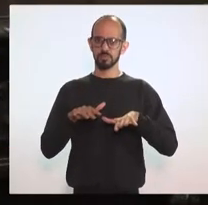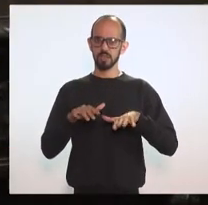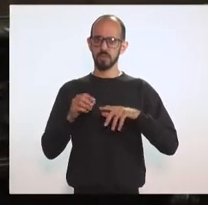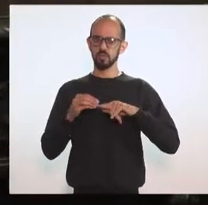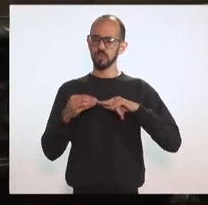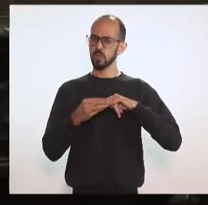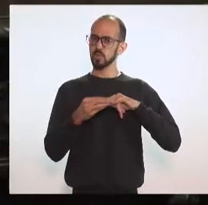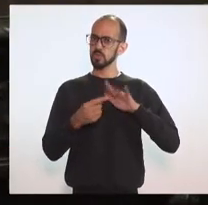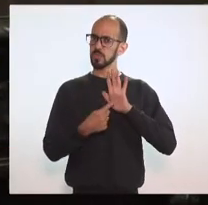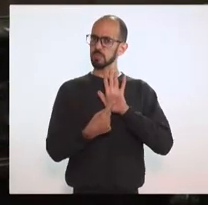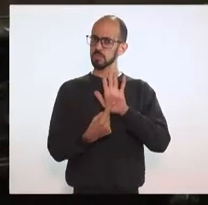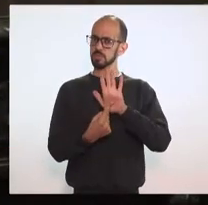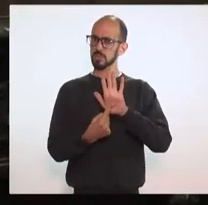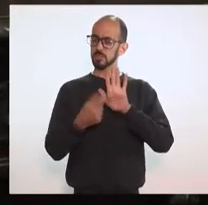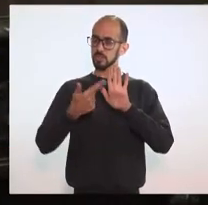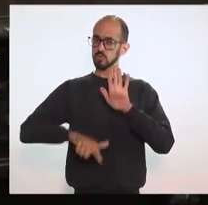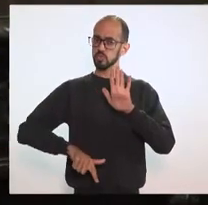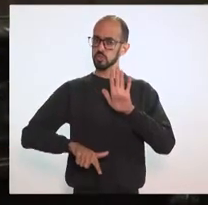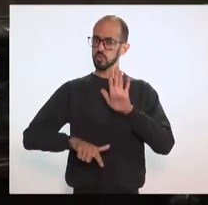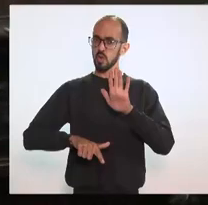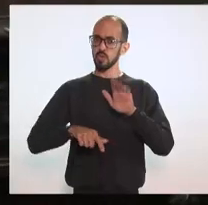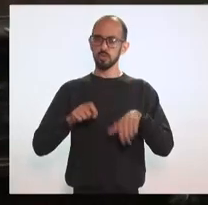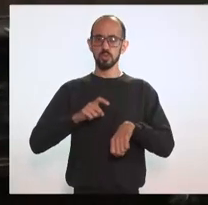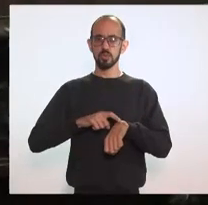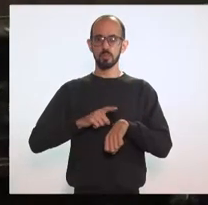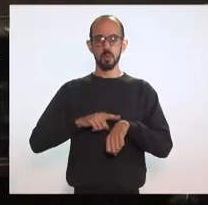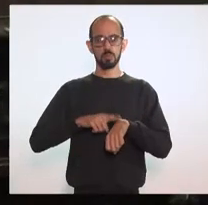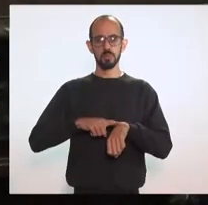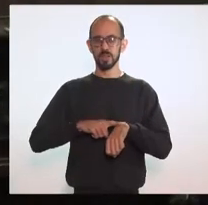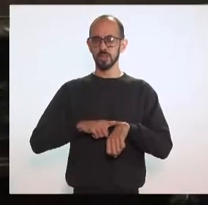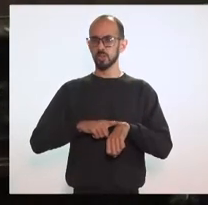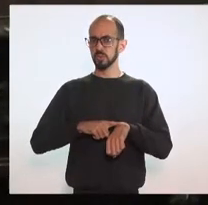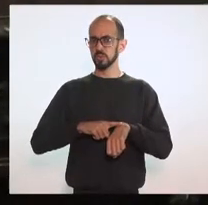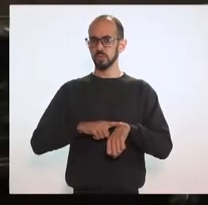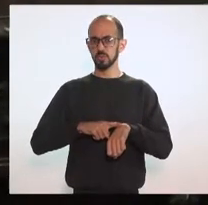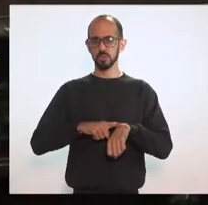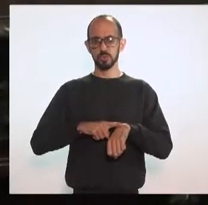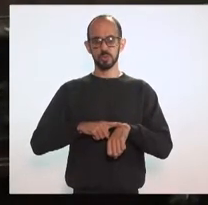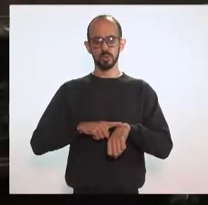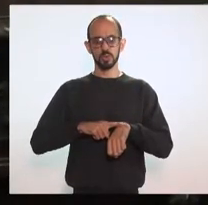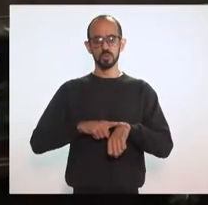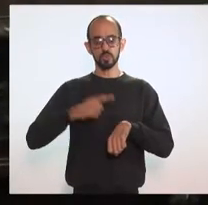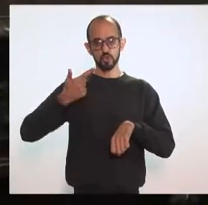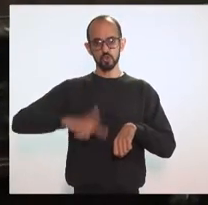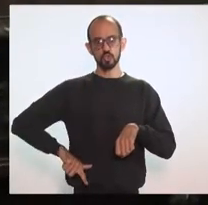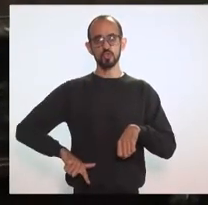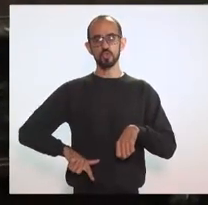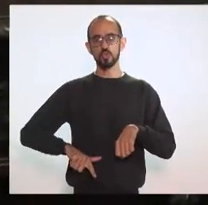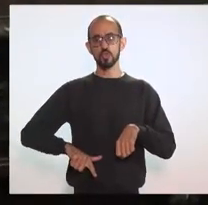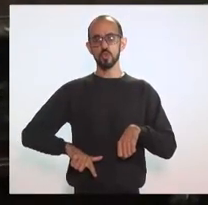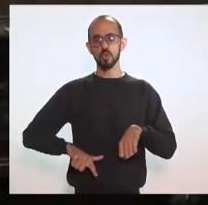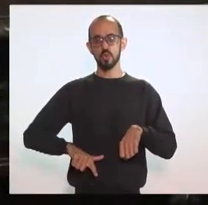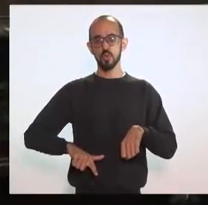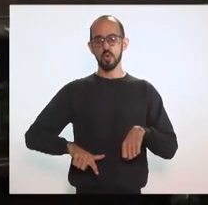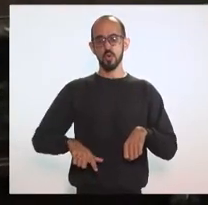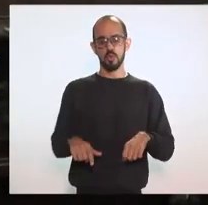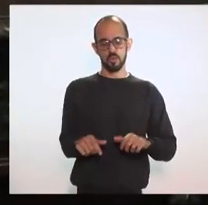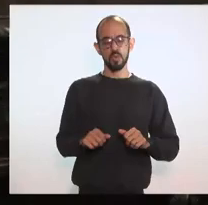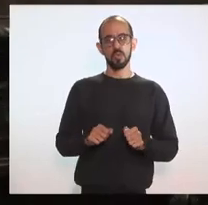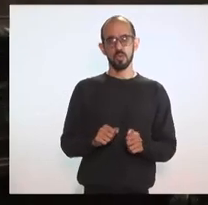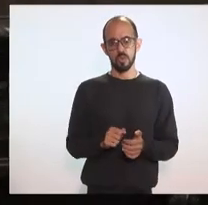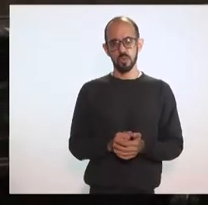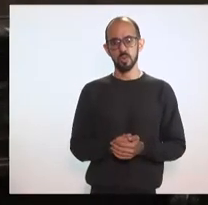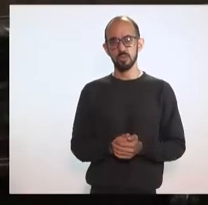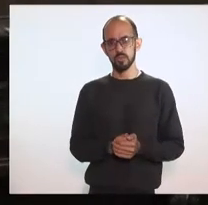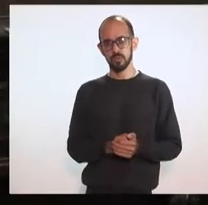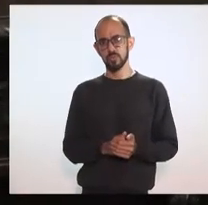que nós estamos de louco Renata no momento de clube no áudio novo hoje na nossa primeira que acabamos assim